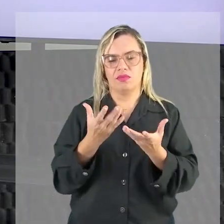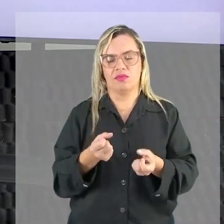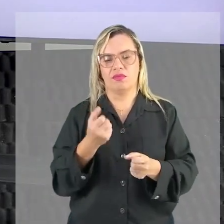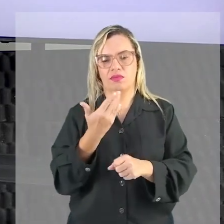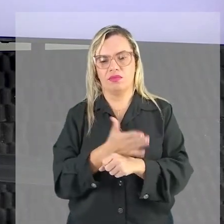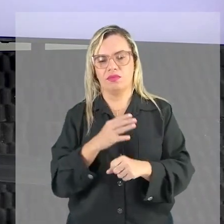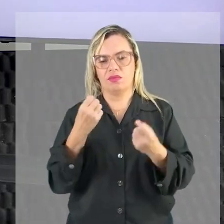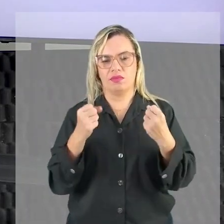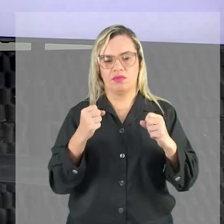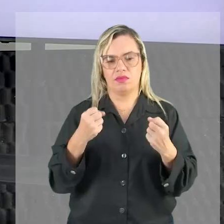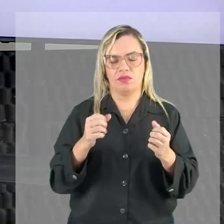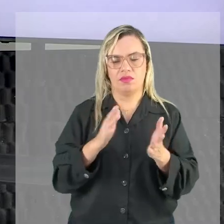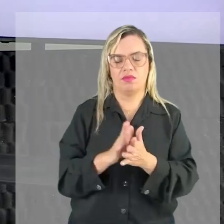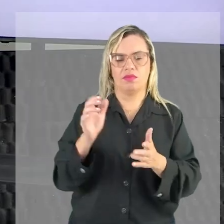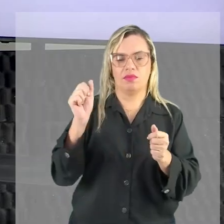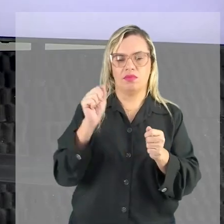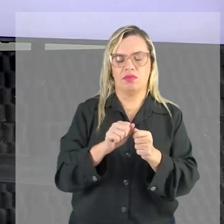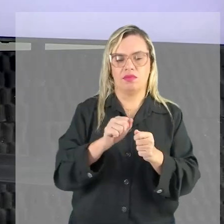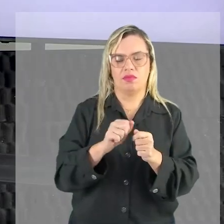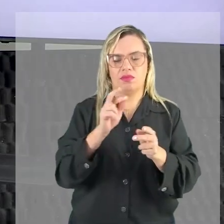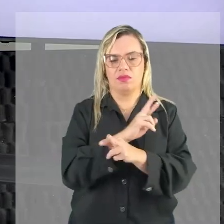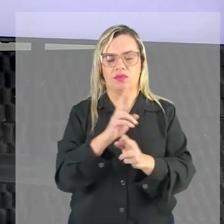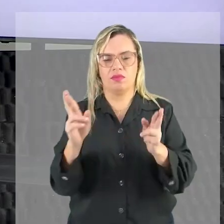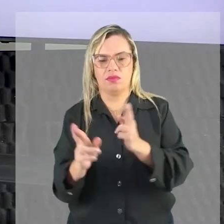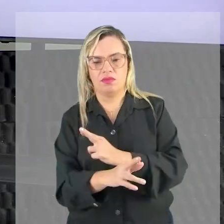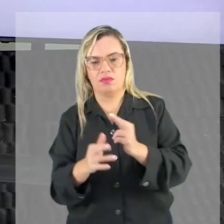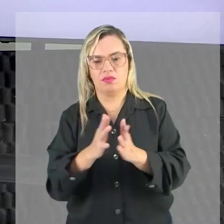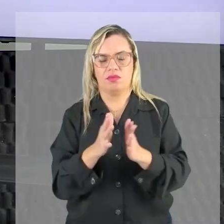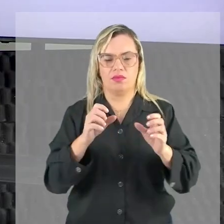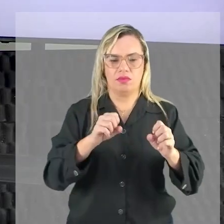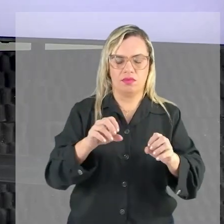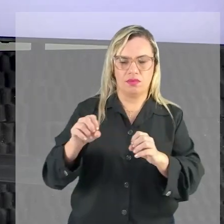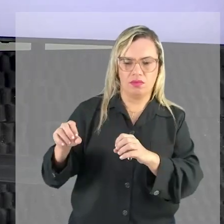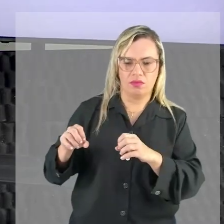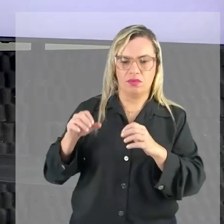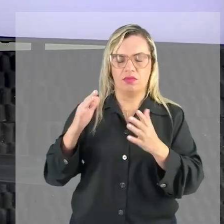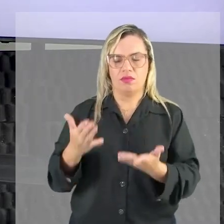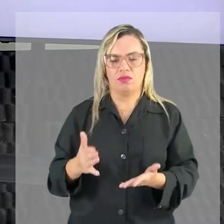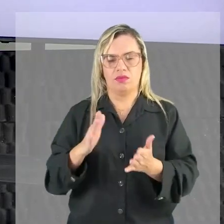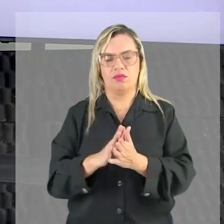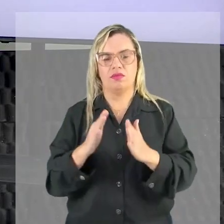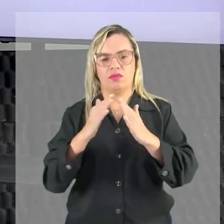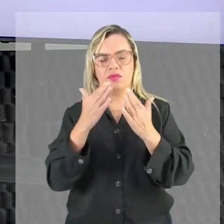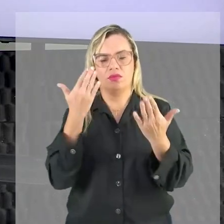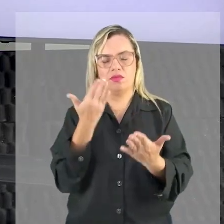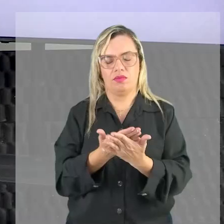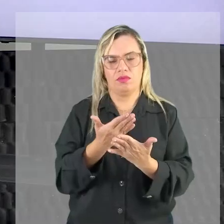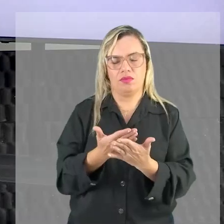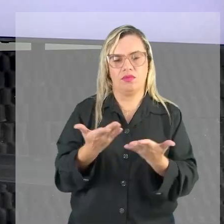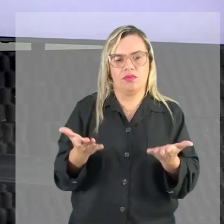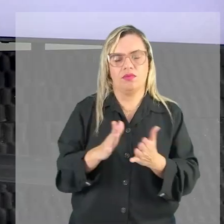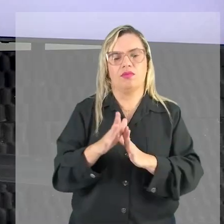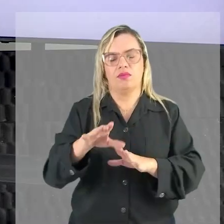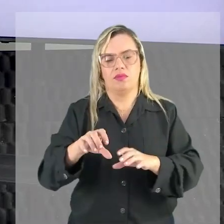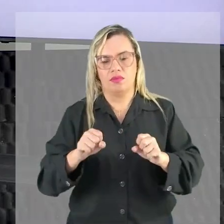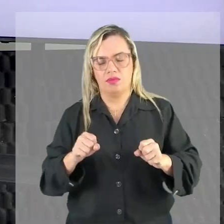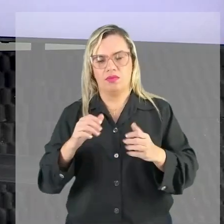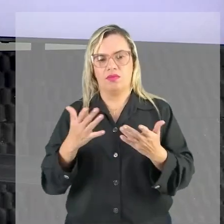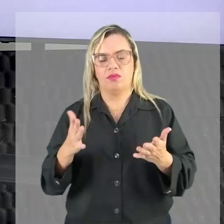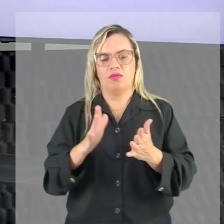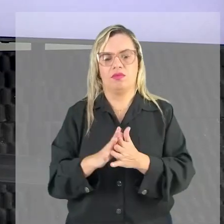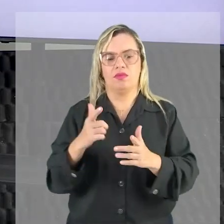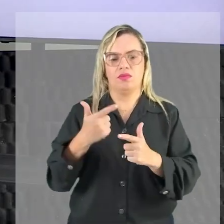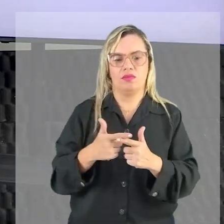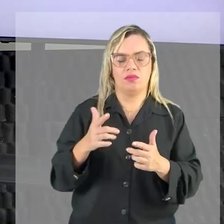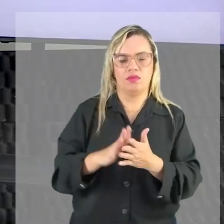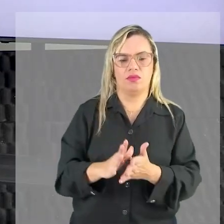está falando em relação à educação, nível de escolaridade. O texto fala sobre nível de escolaridade, fala sobre distribuição